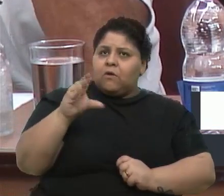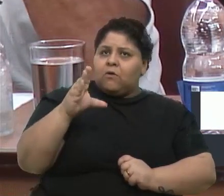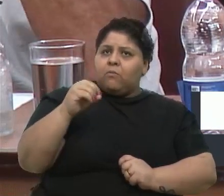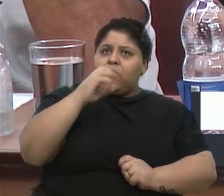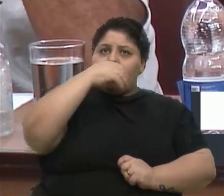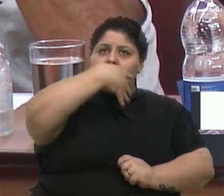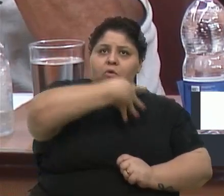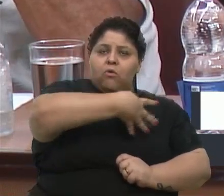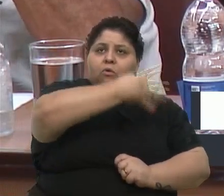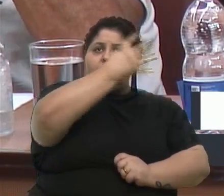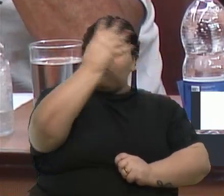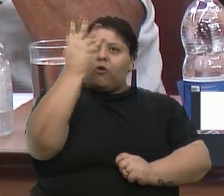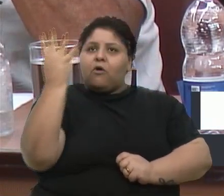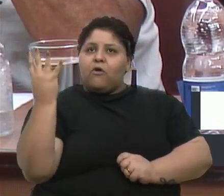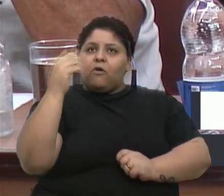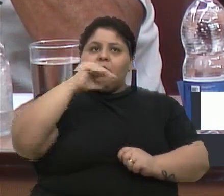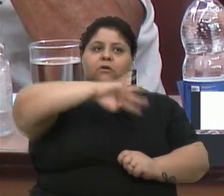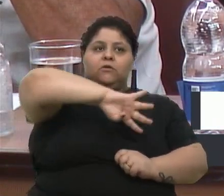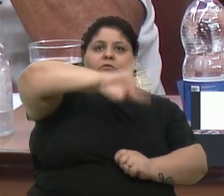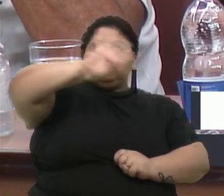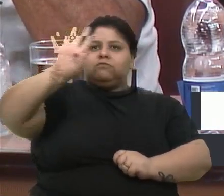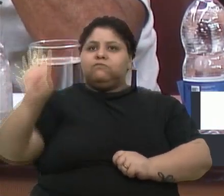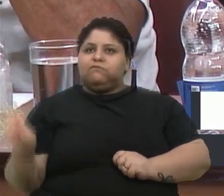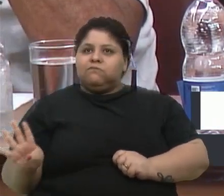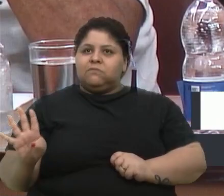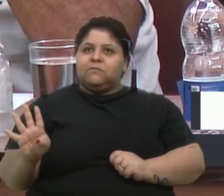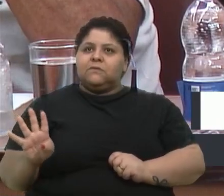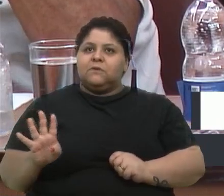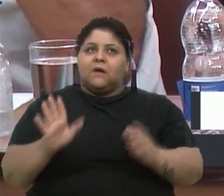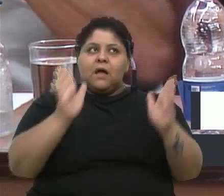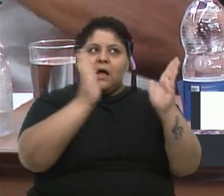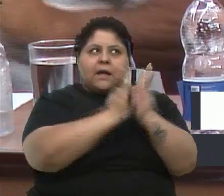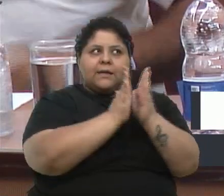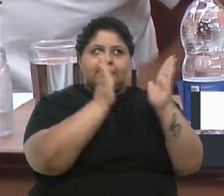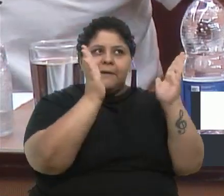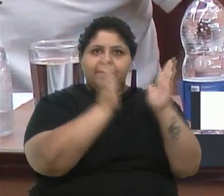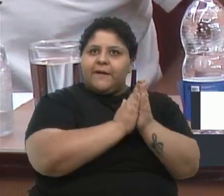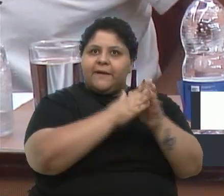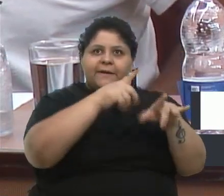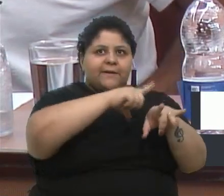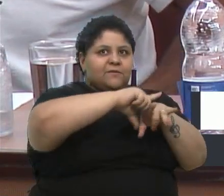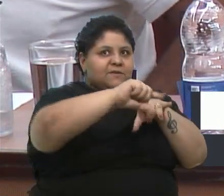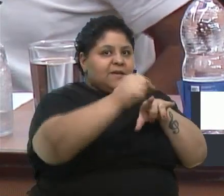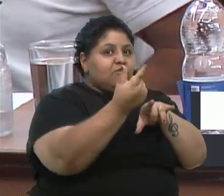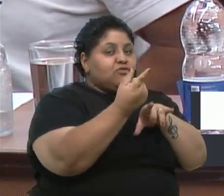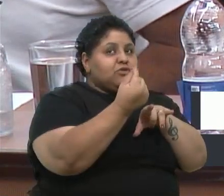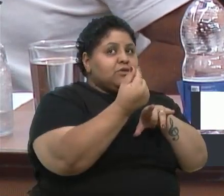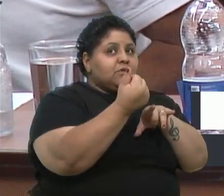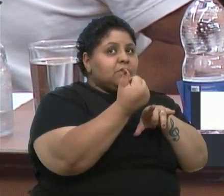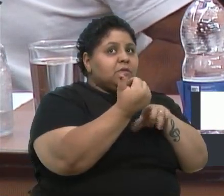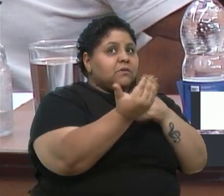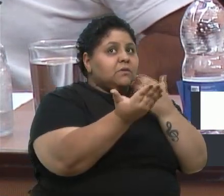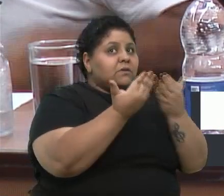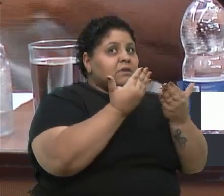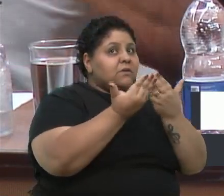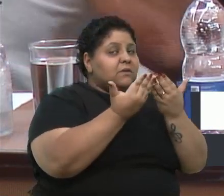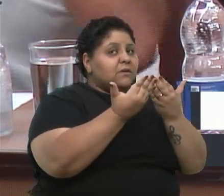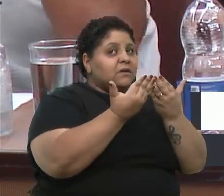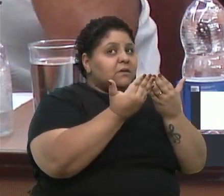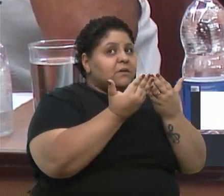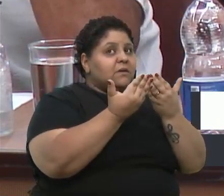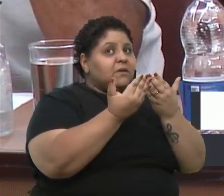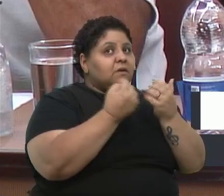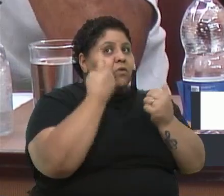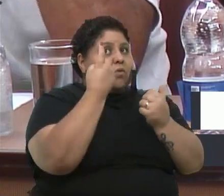eles não tinham dinheiro, o senhor falou, ainda bem que não saiu uma coisa assim, e que todo mundo ouviu aqui. De repente, ele quis se referir a isso, porque ele era